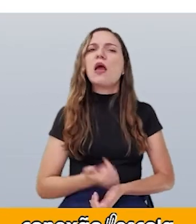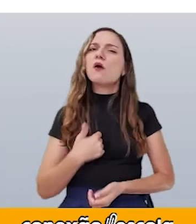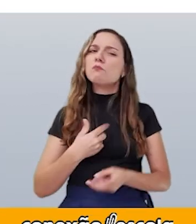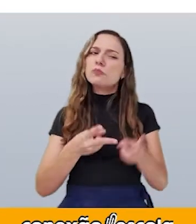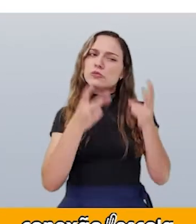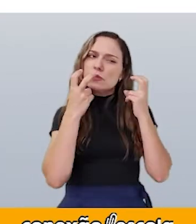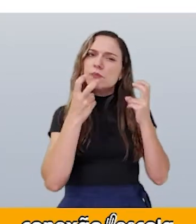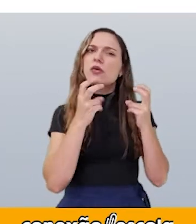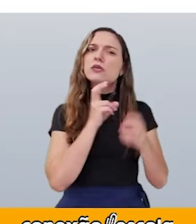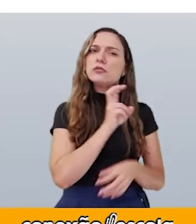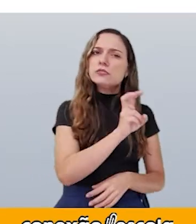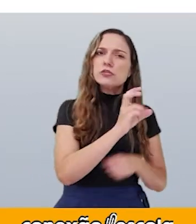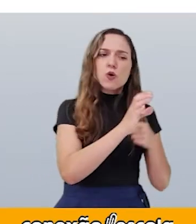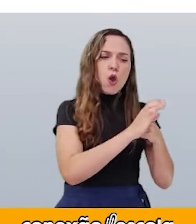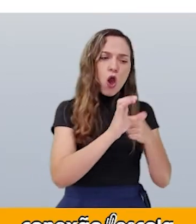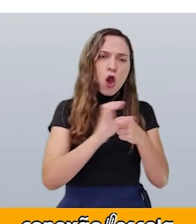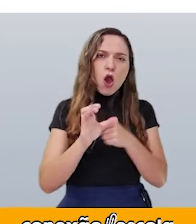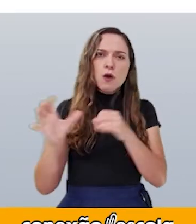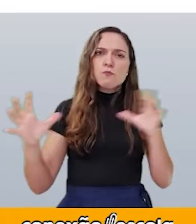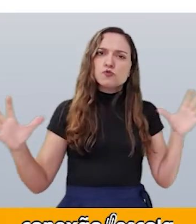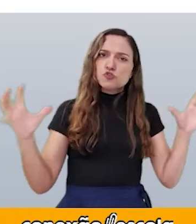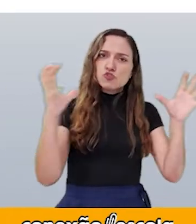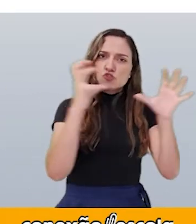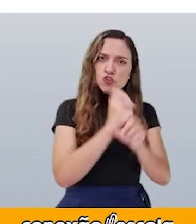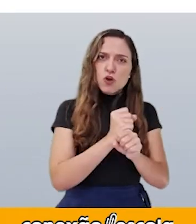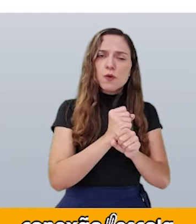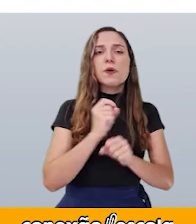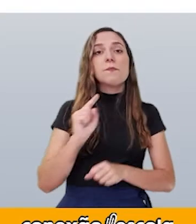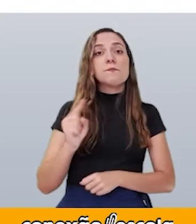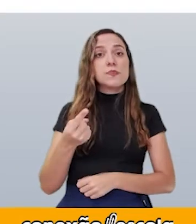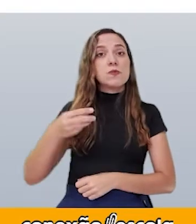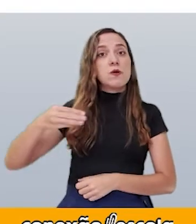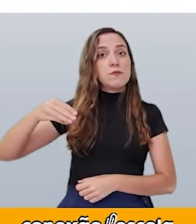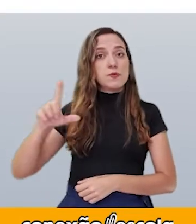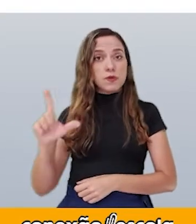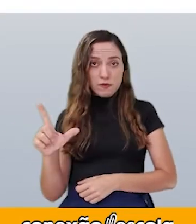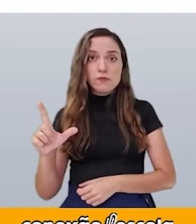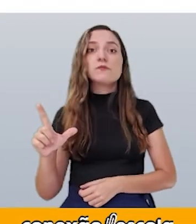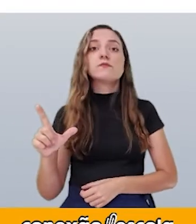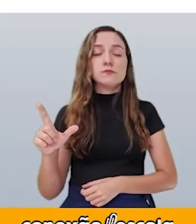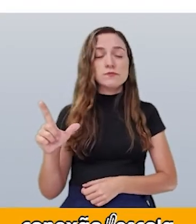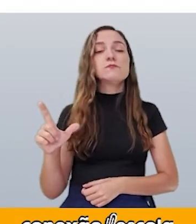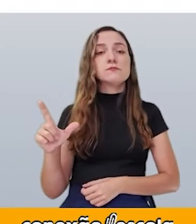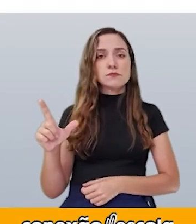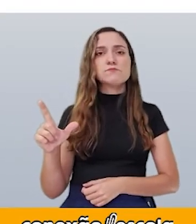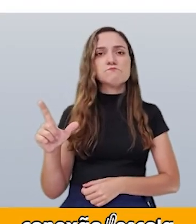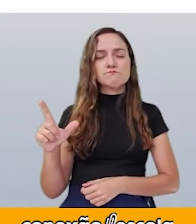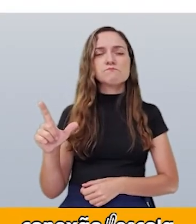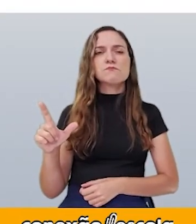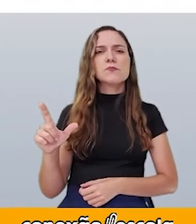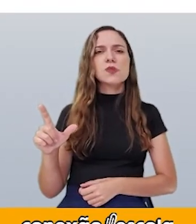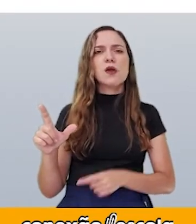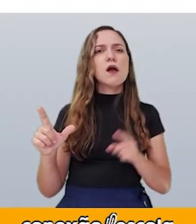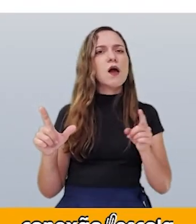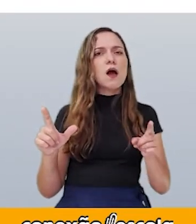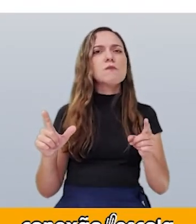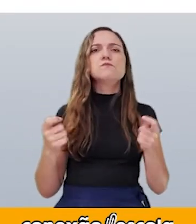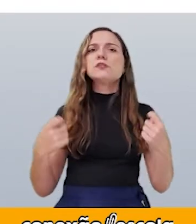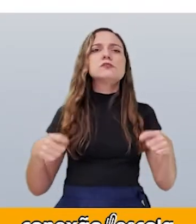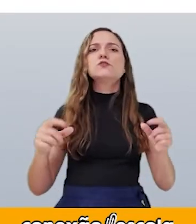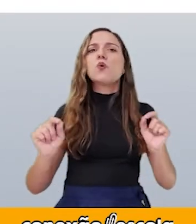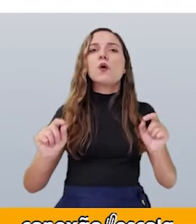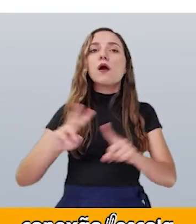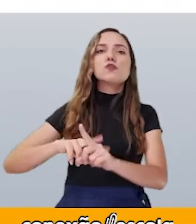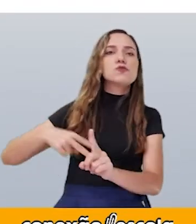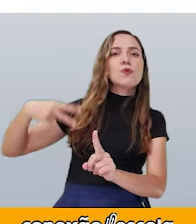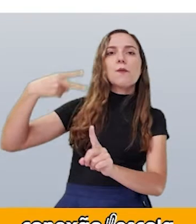eu sei que eu preciso de 1.000 mililitros, que é o mesmo que 1 litro, eu só